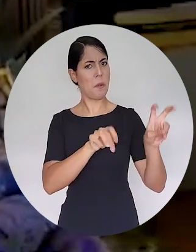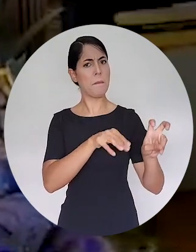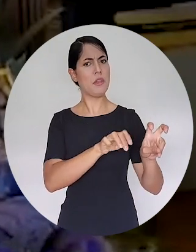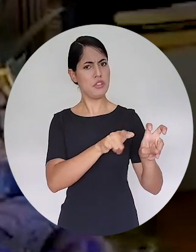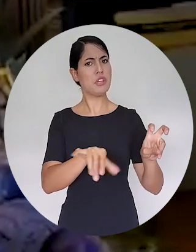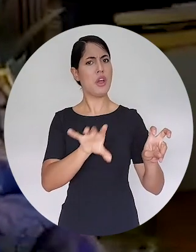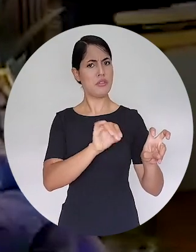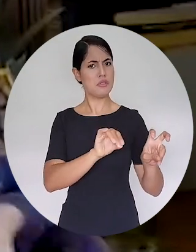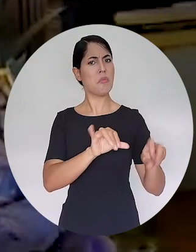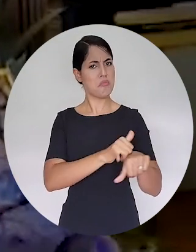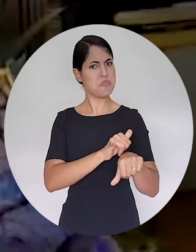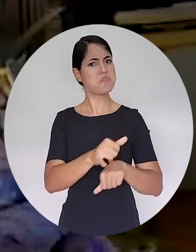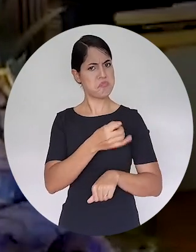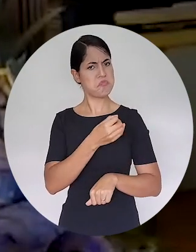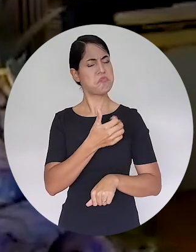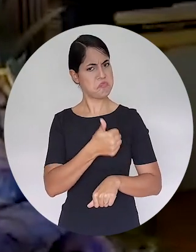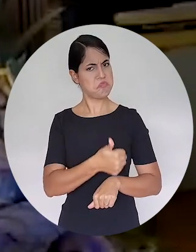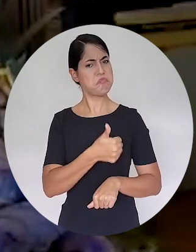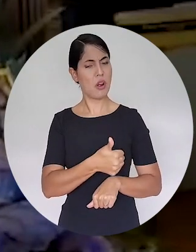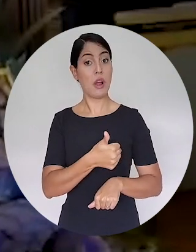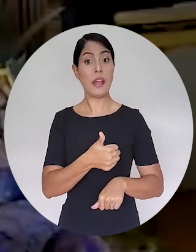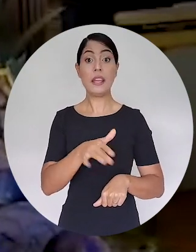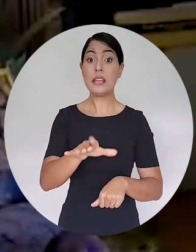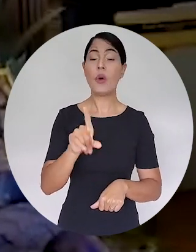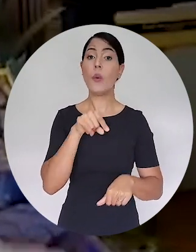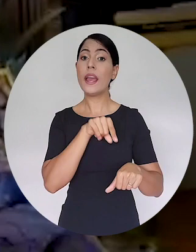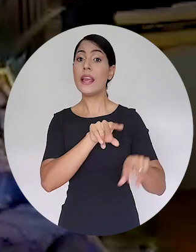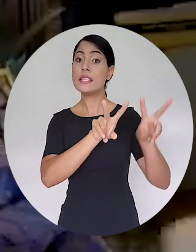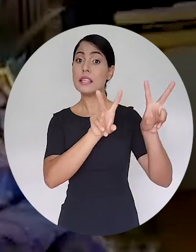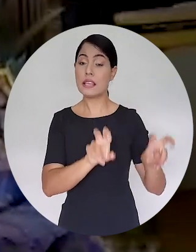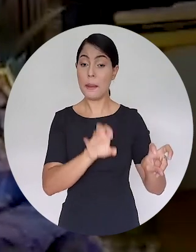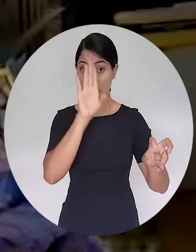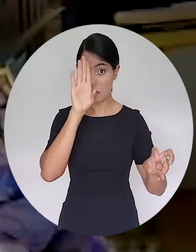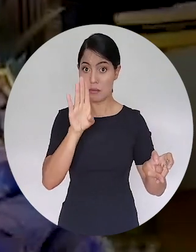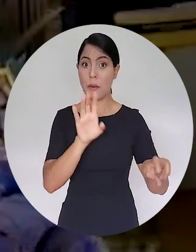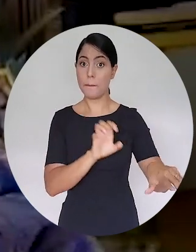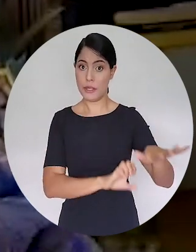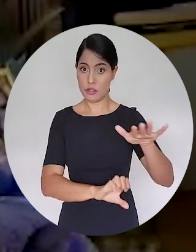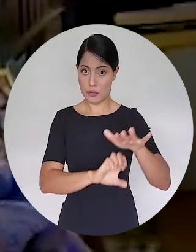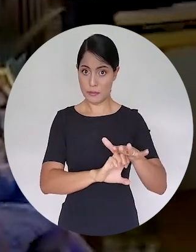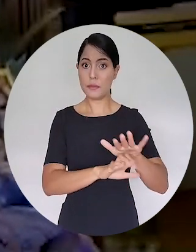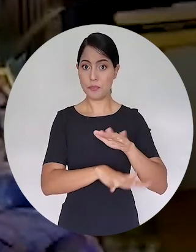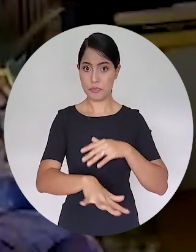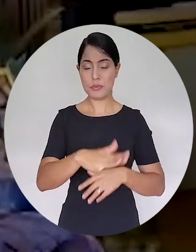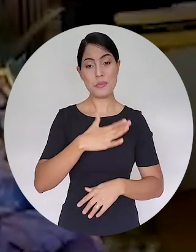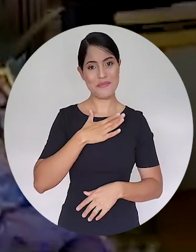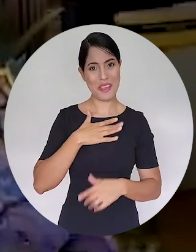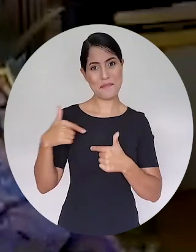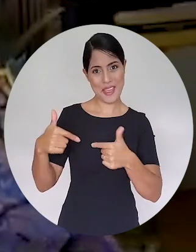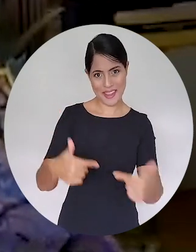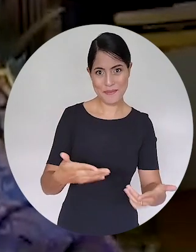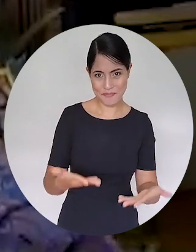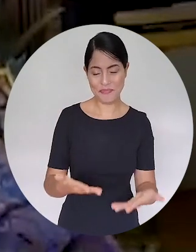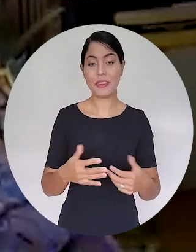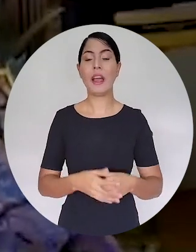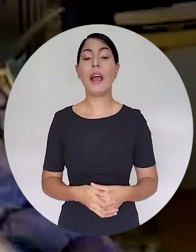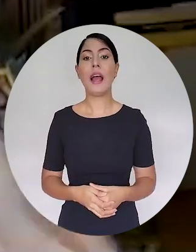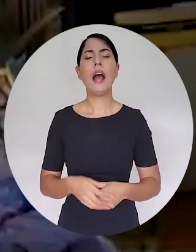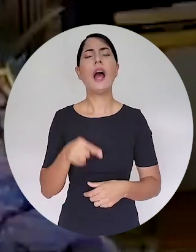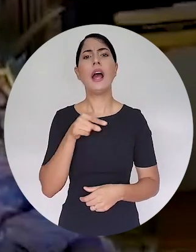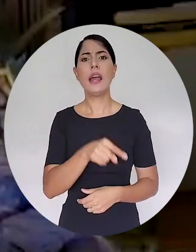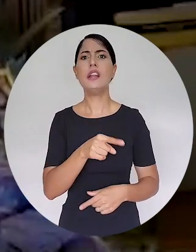olhado. Então a gente teve, especialmente falando de mediação empresarial, que é bastante a área que eu atuo, a gente teve